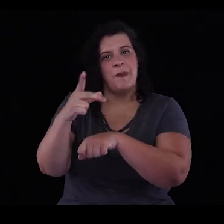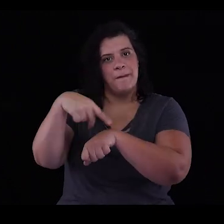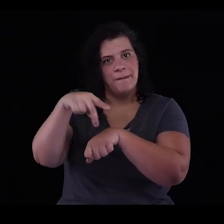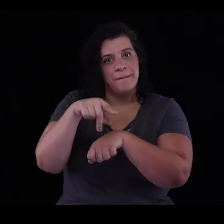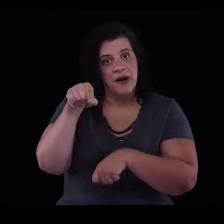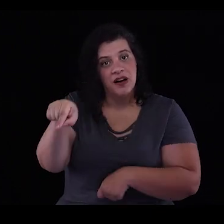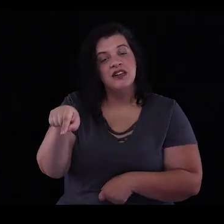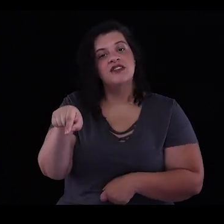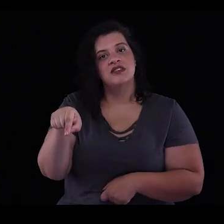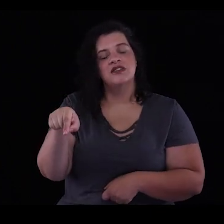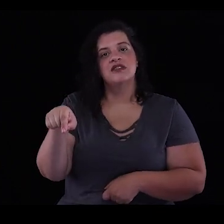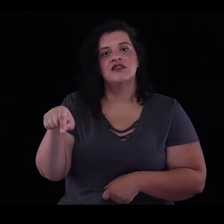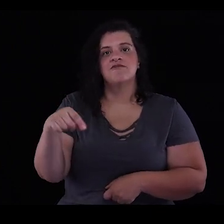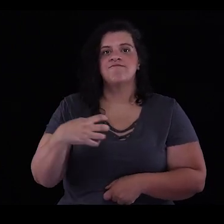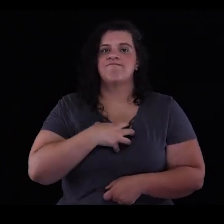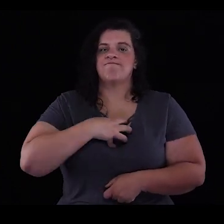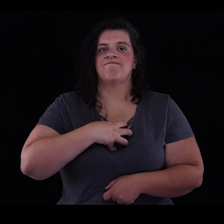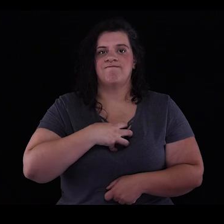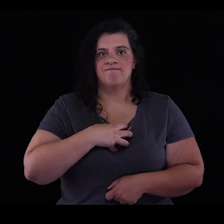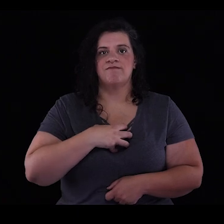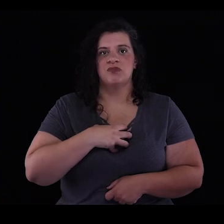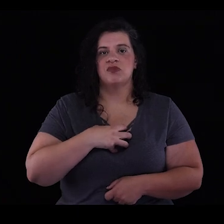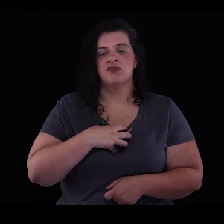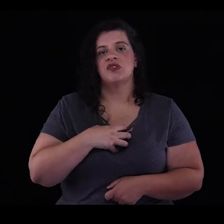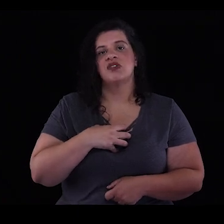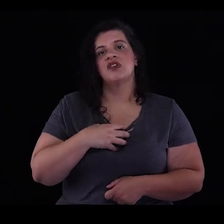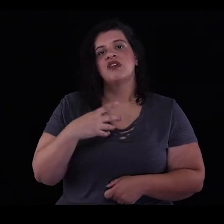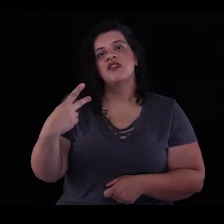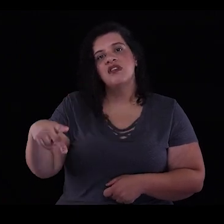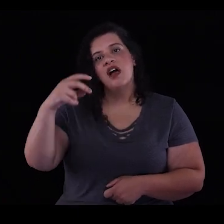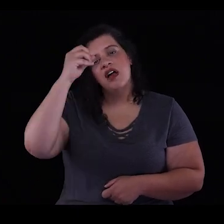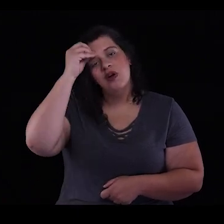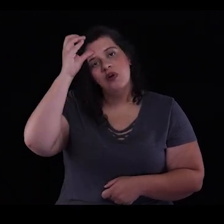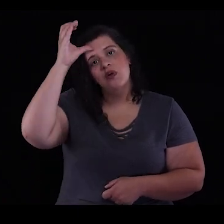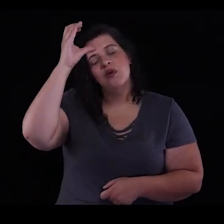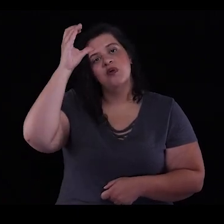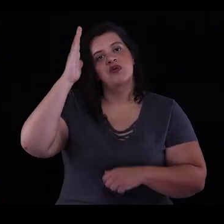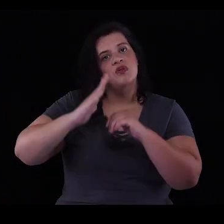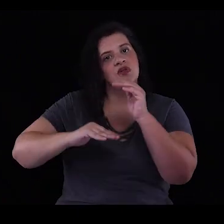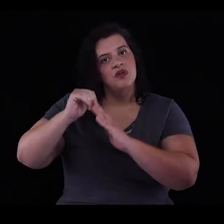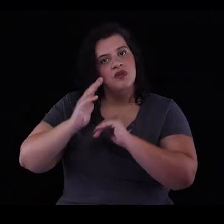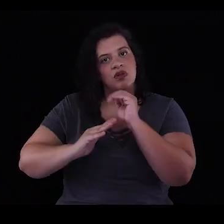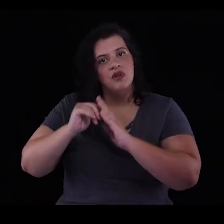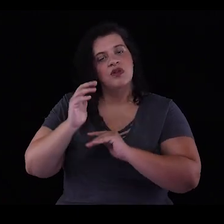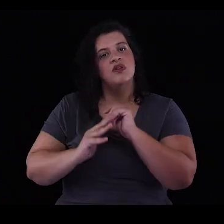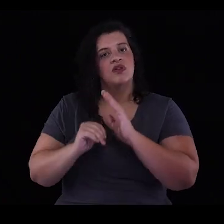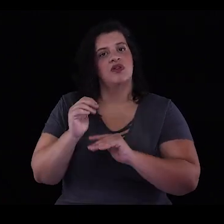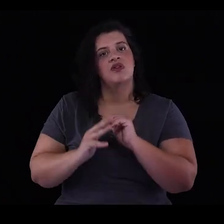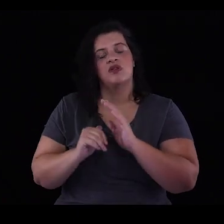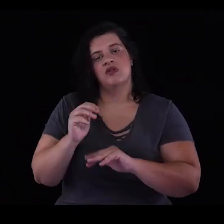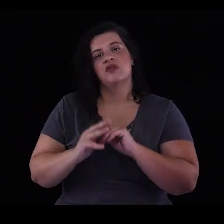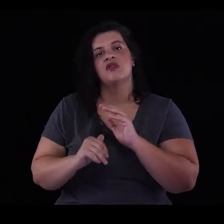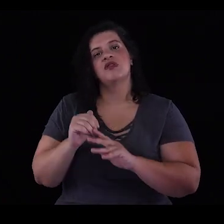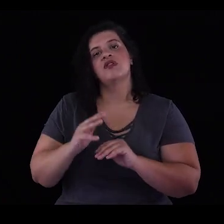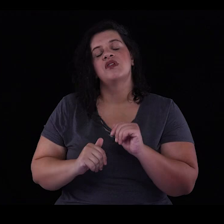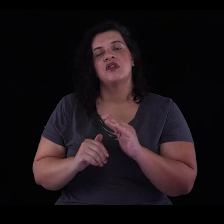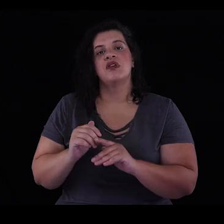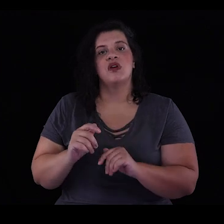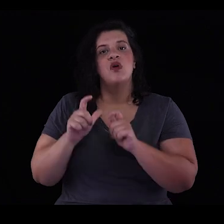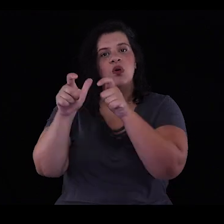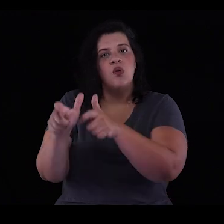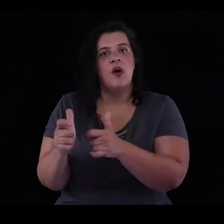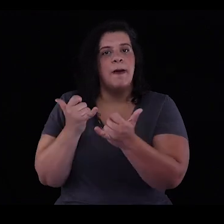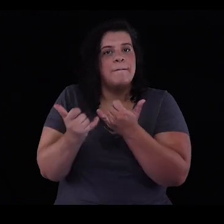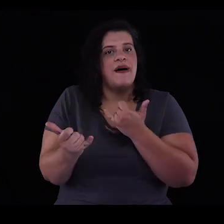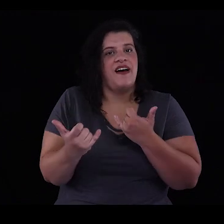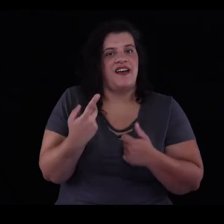eu fosse confrontada com o tipo de conhecimento que se produzia em um lugar que era